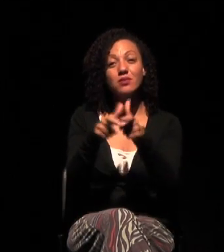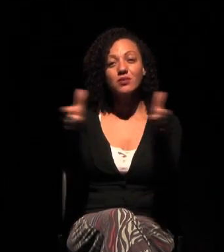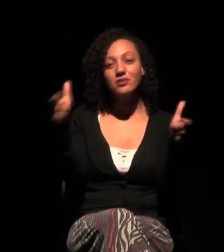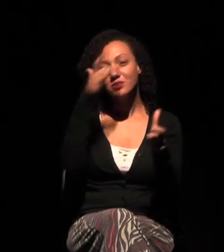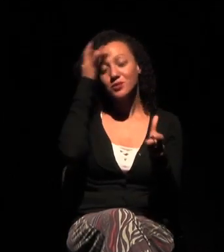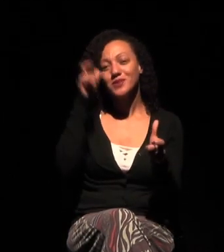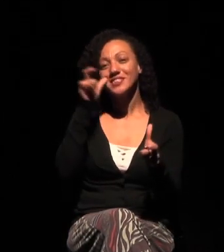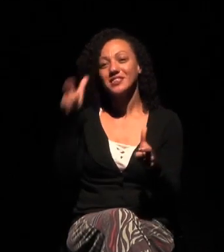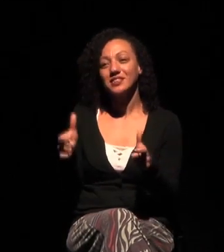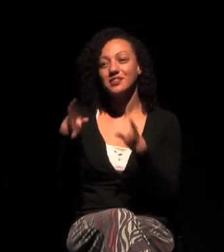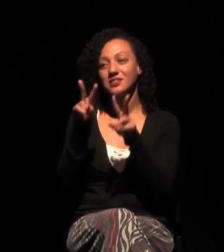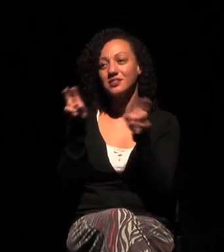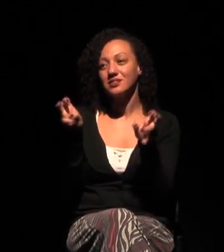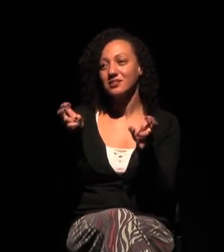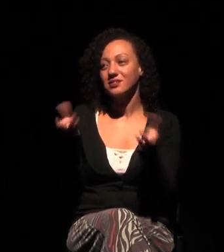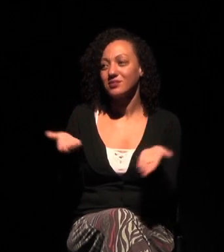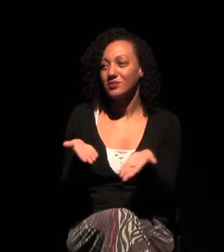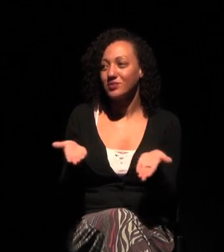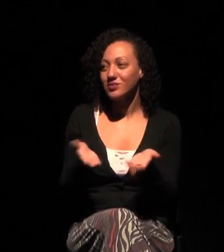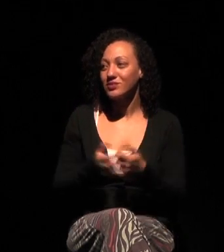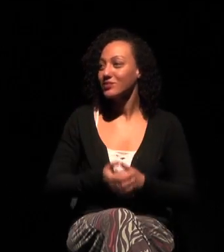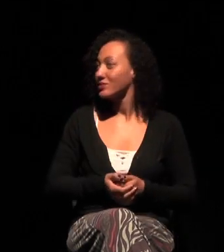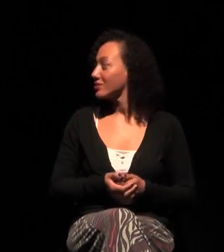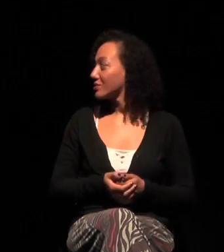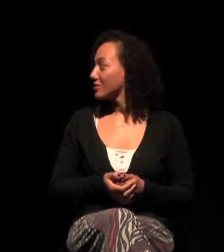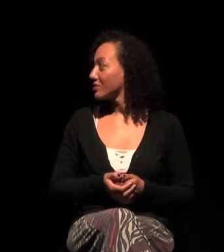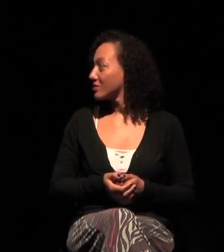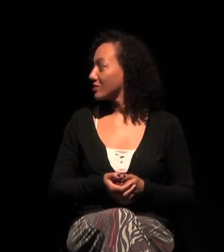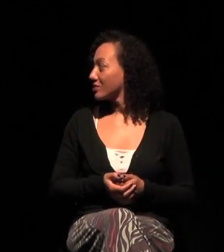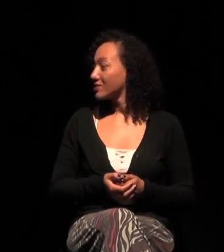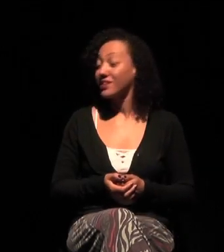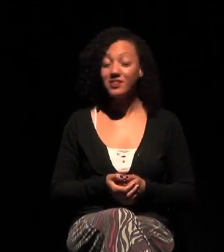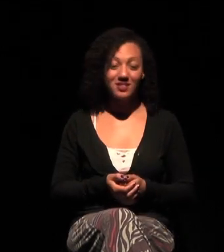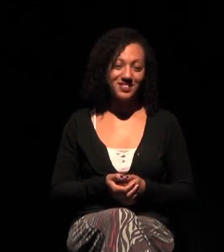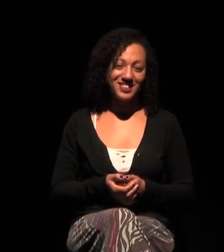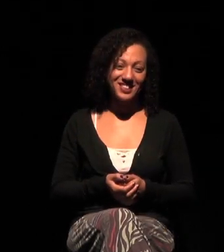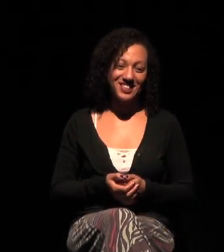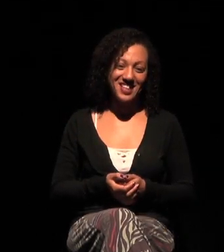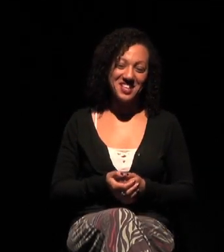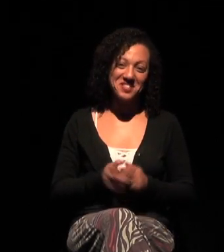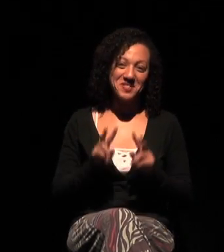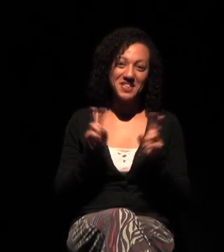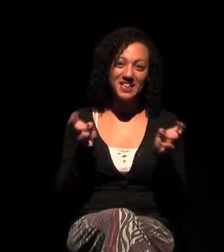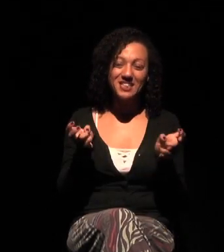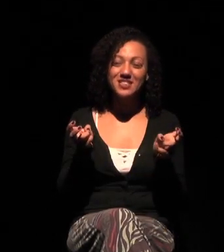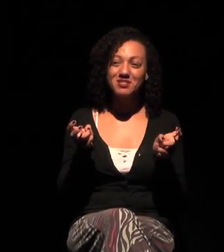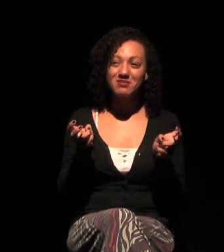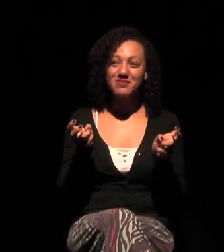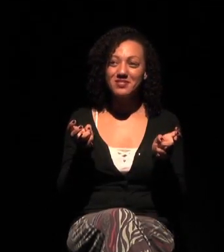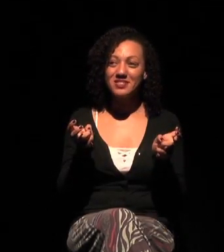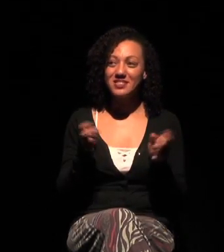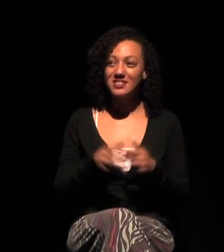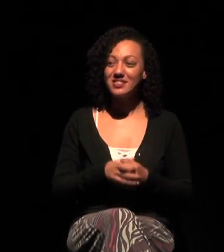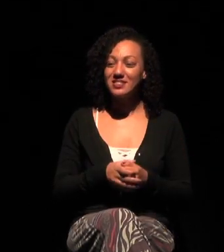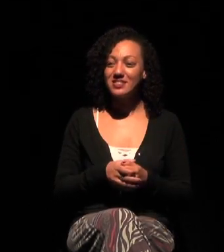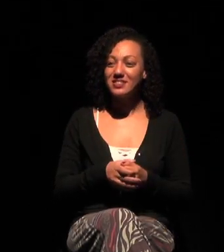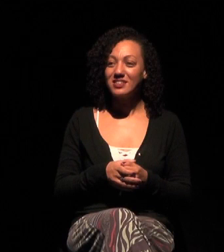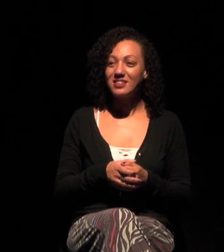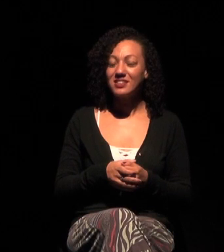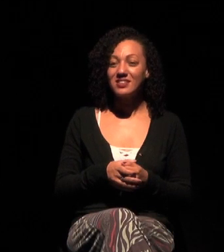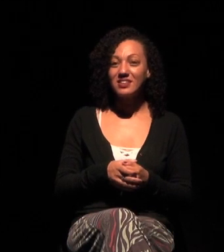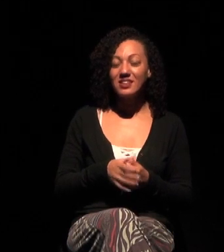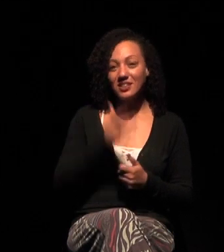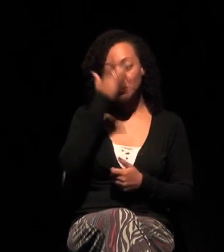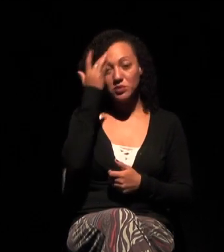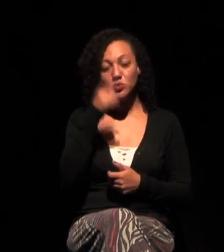é esse é um assunto que desperta muitas